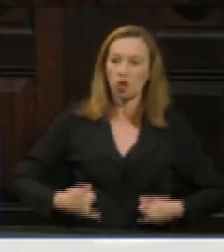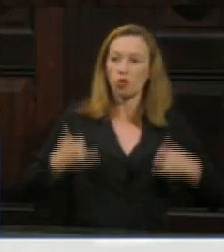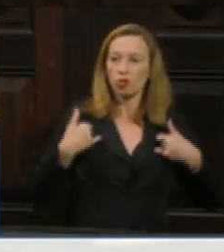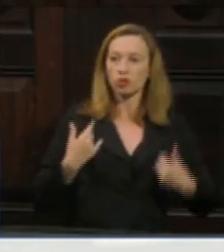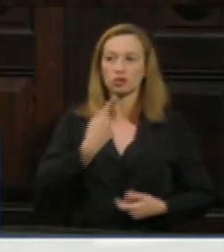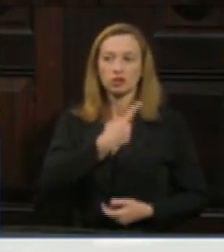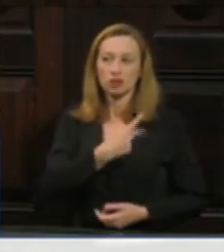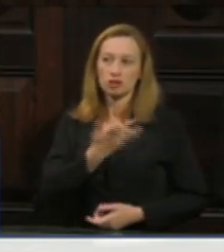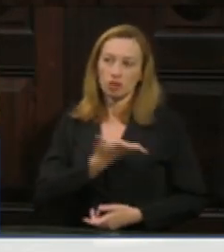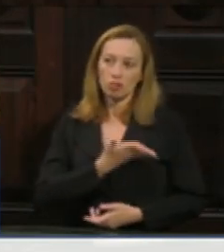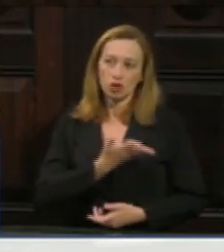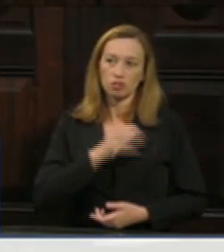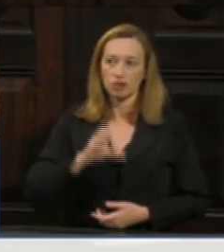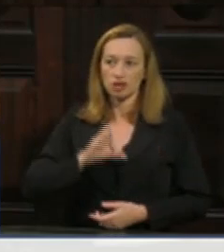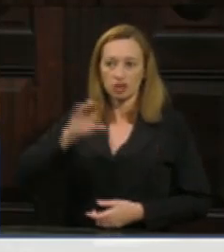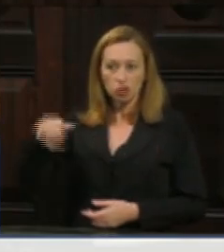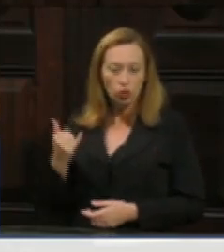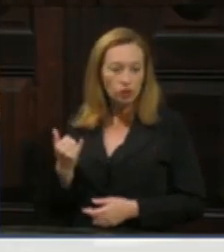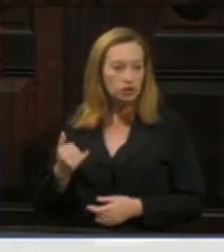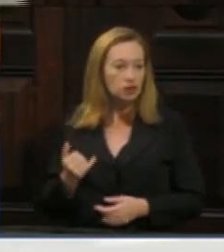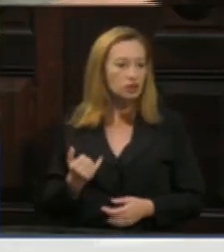que tramitaram nessa casa,